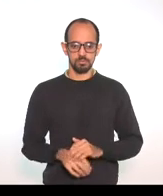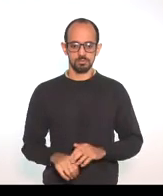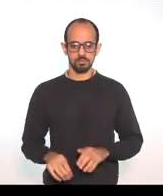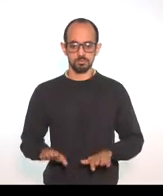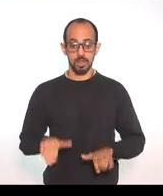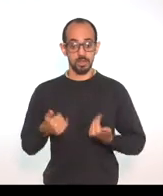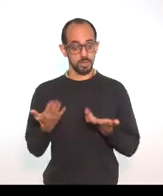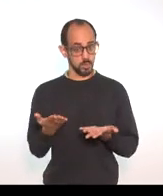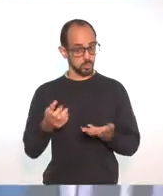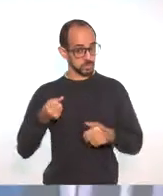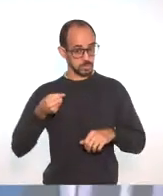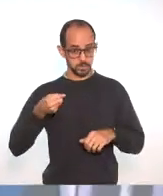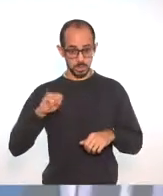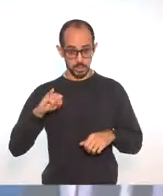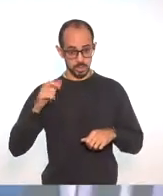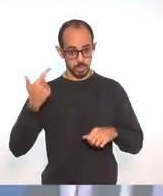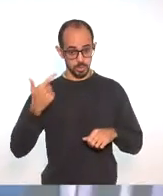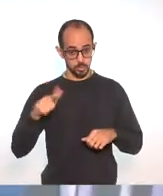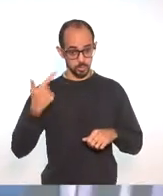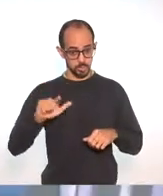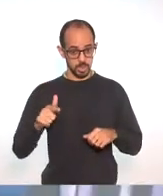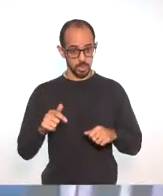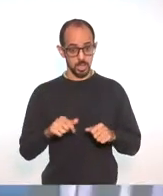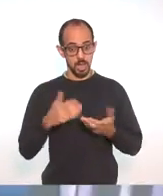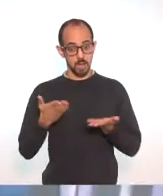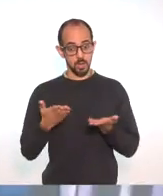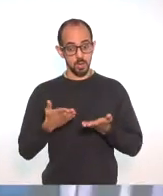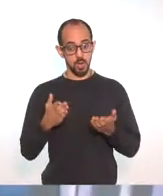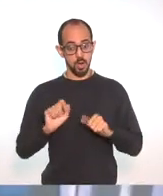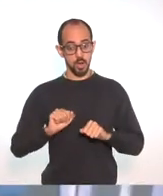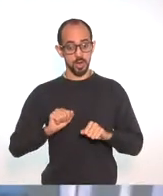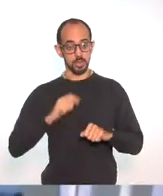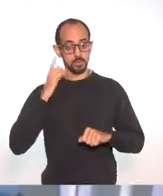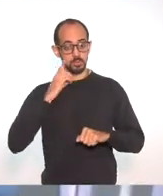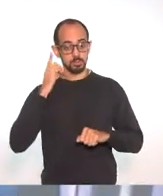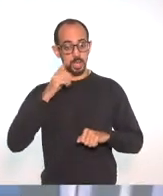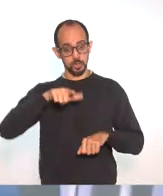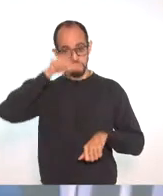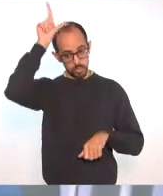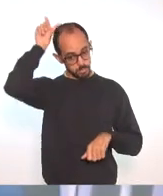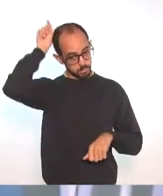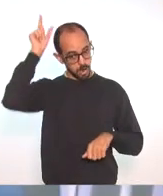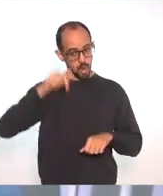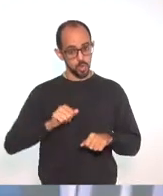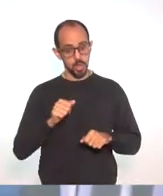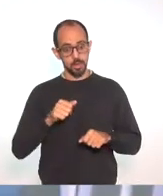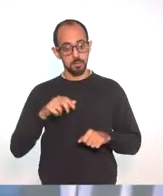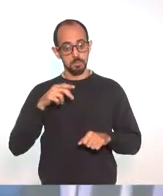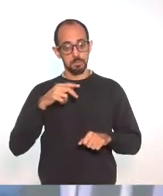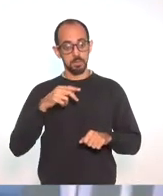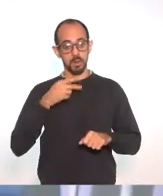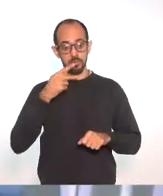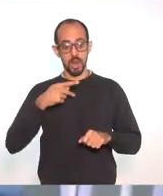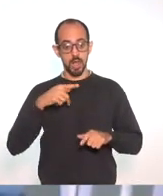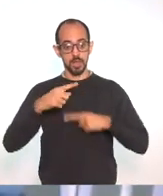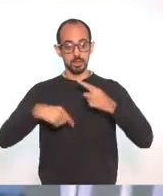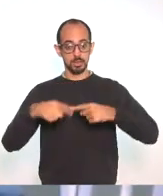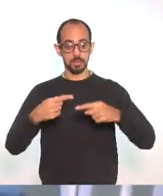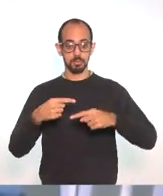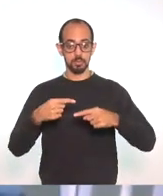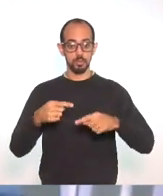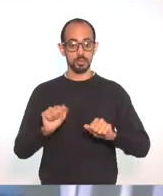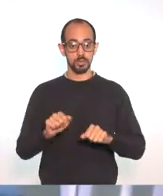o bom é não havendo eu passo a palavra ao Deputado Luiz Paulo Corrêa da Rocha para sua manifestação em seguida vamos